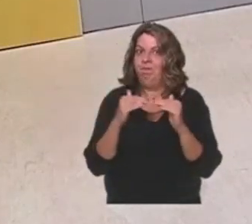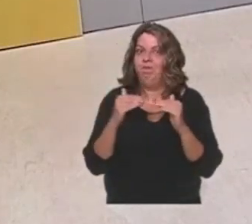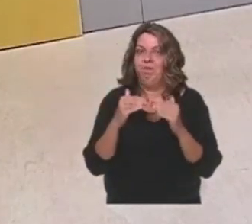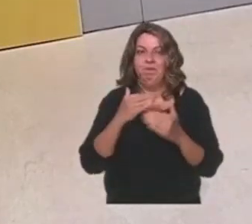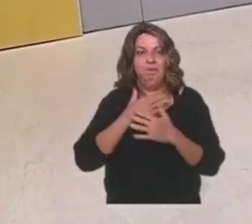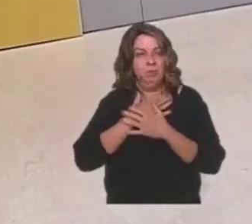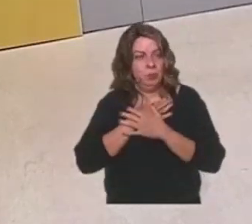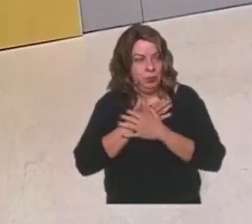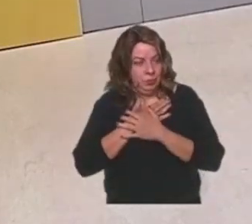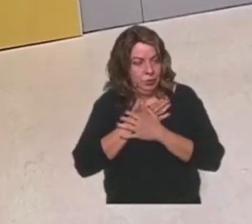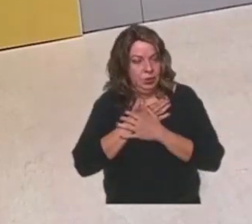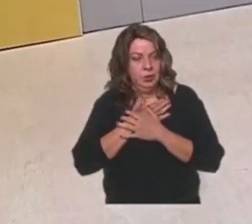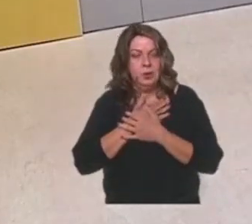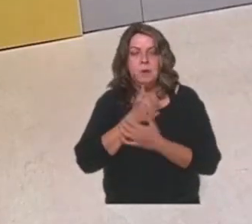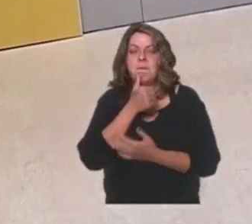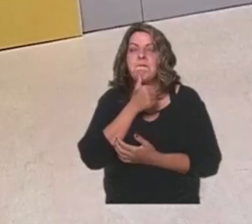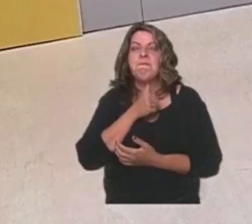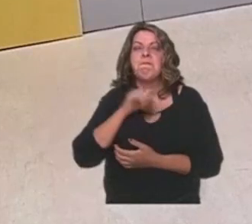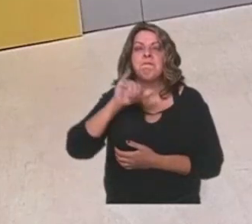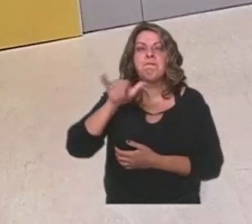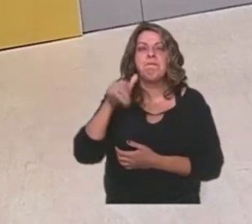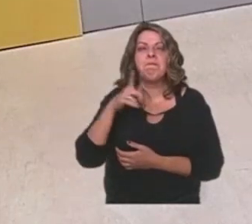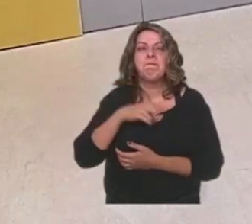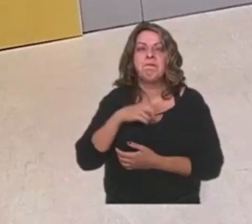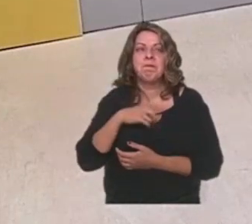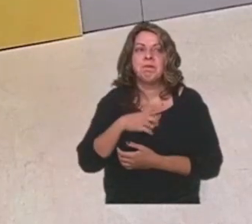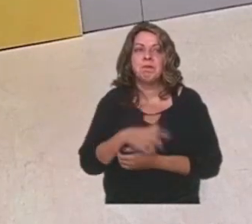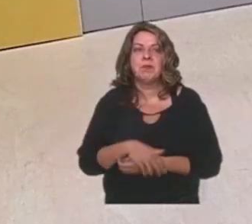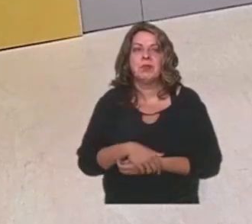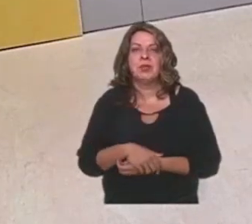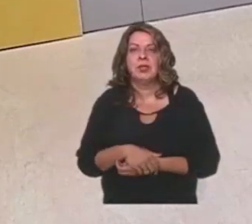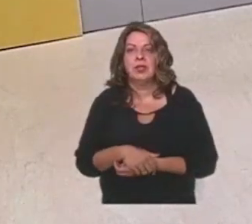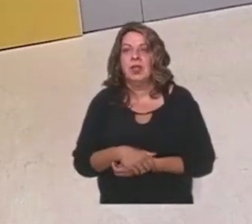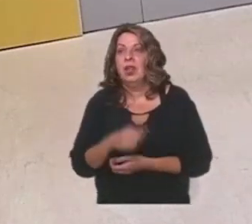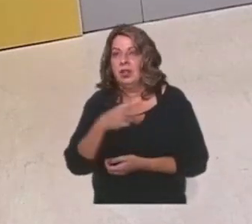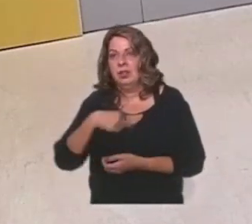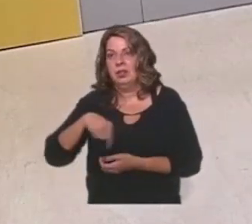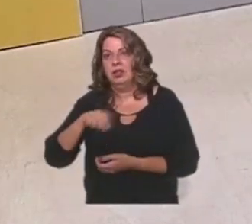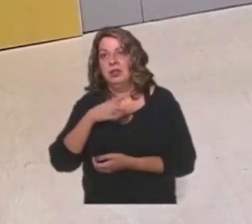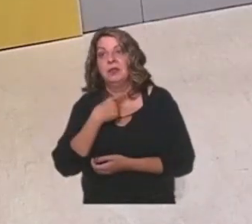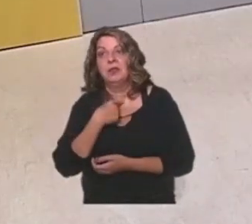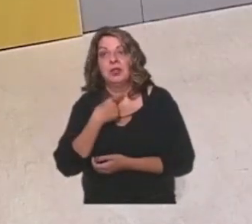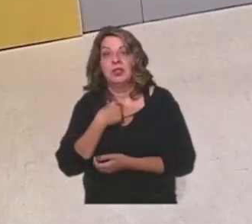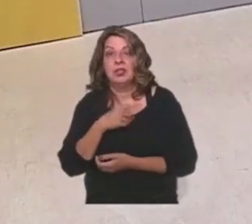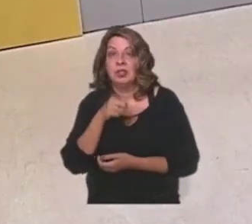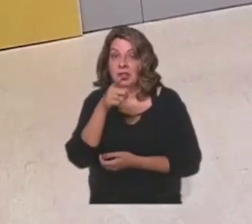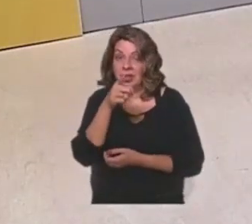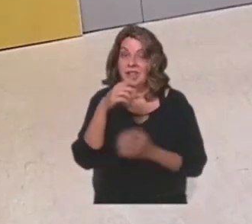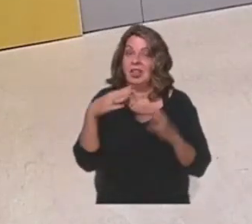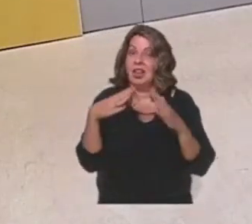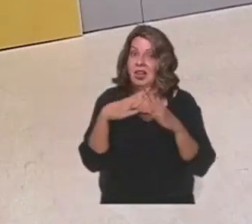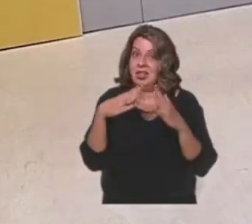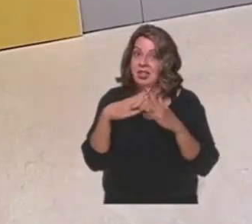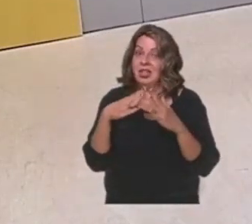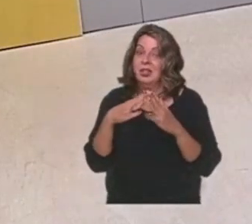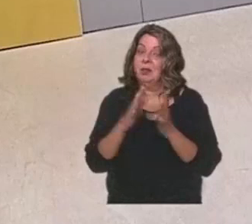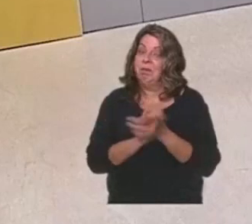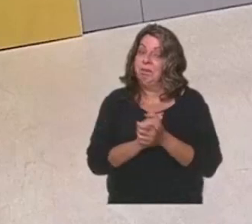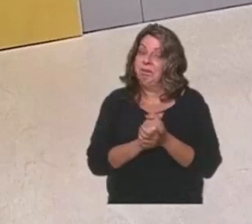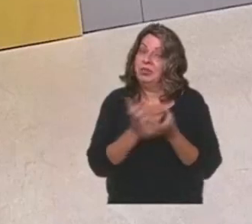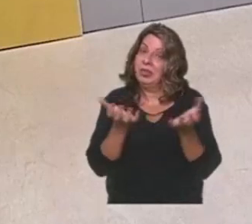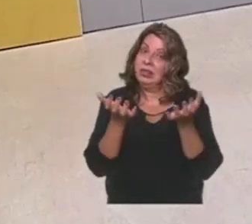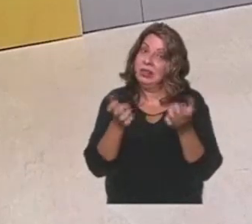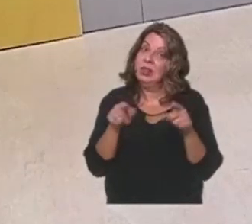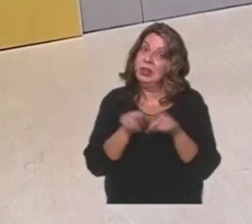carrão combina com todo mundo que tá na vontade, né? Até a gente fica aqui só na vontade. Mas você de casa, além da vontade,